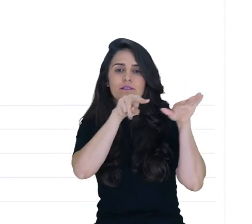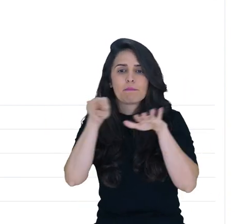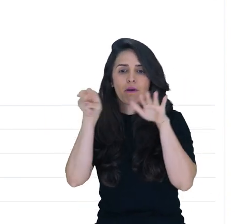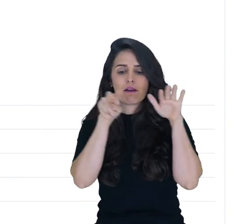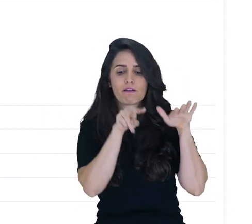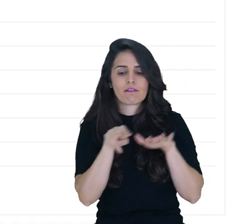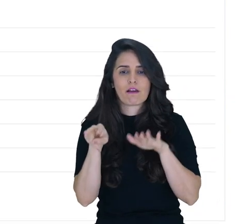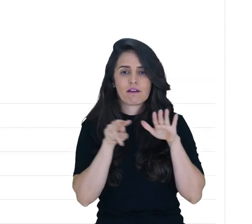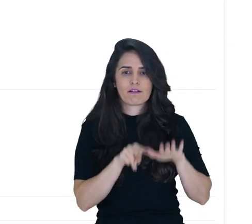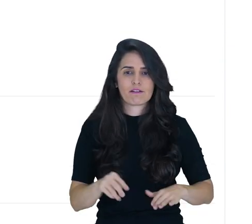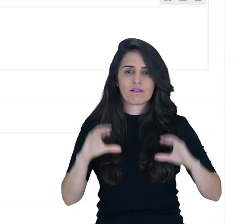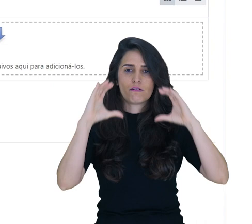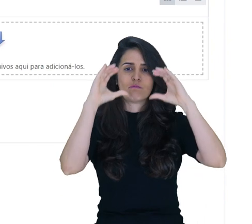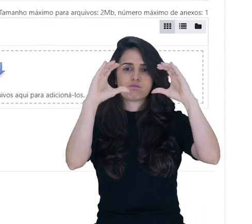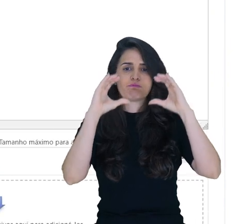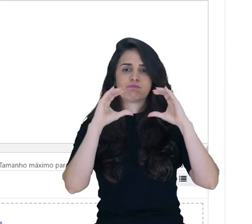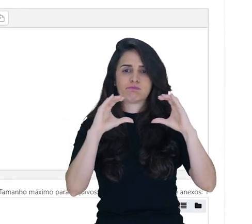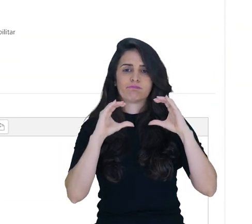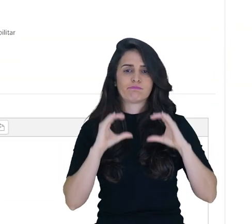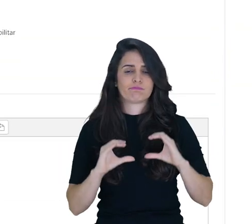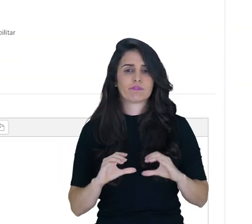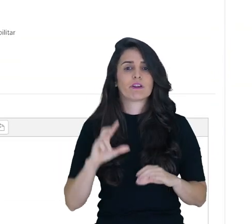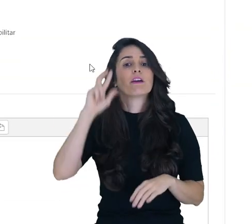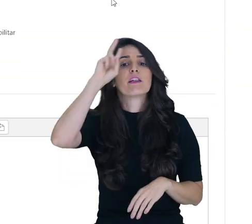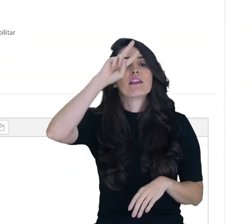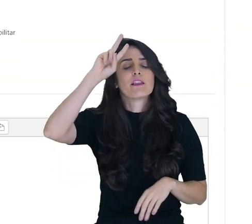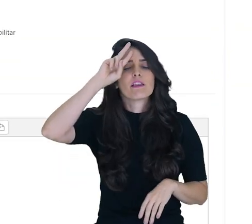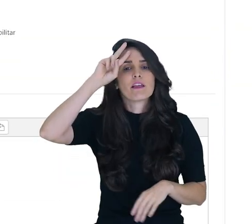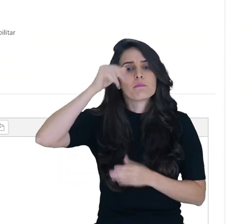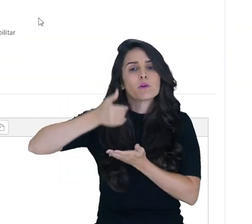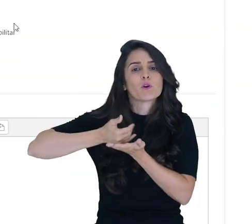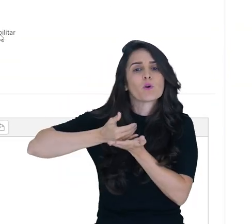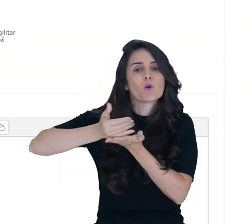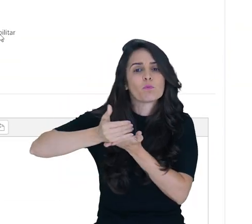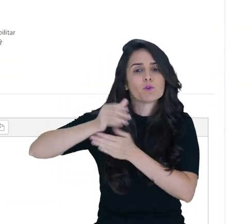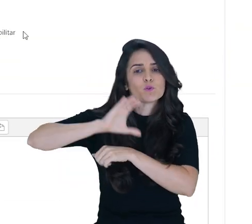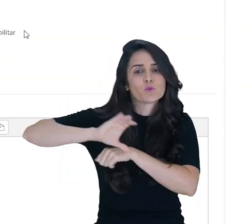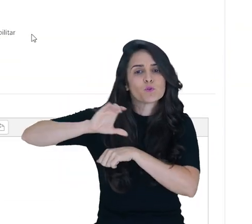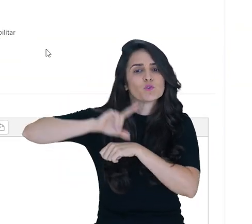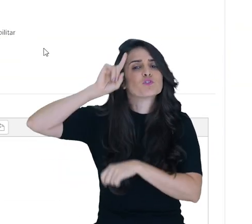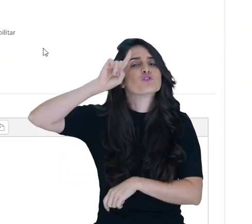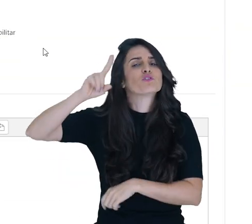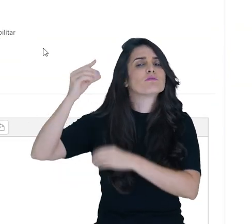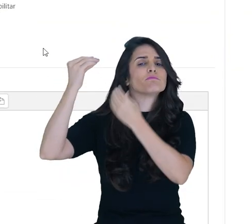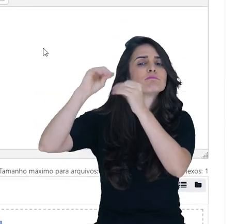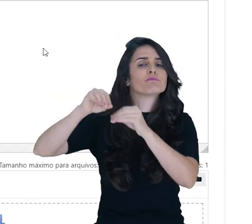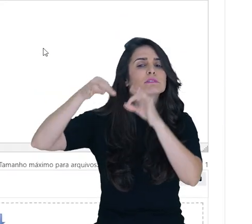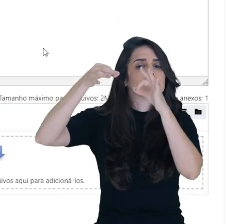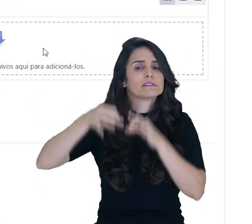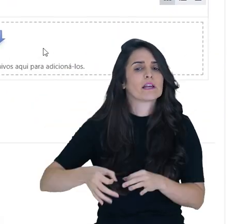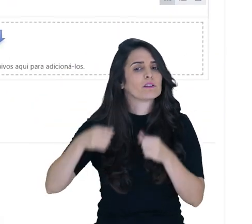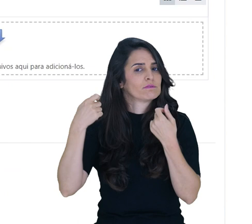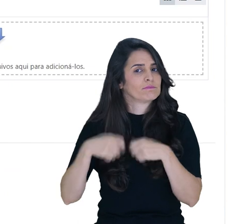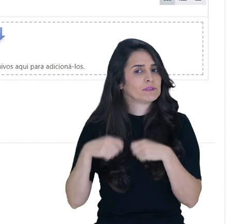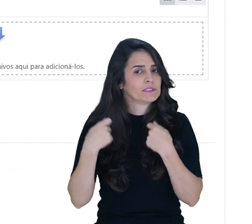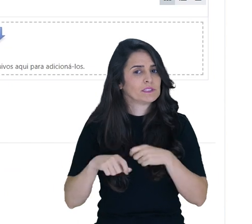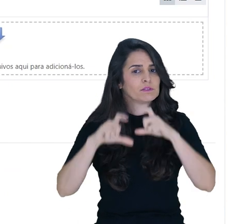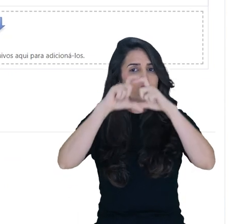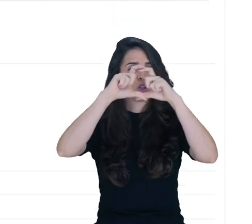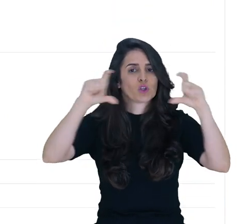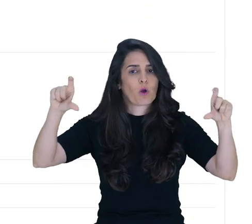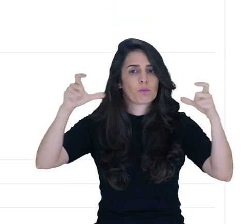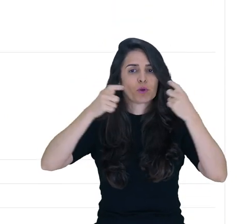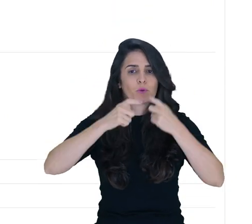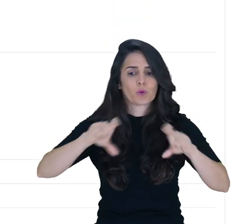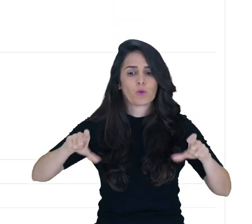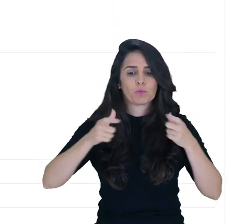formato semanal é importante que essa data de início do curso aqui esteja configurada da forma correta porque os